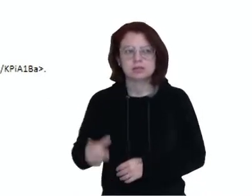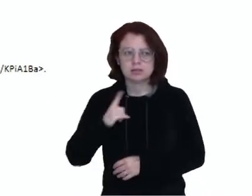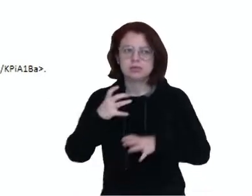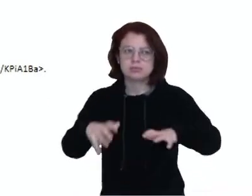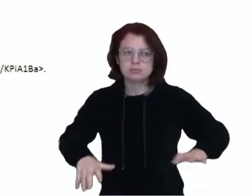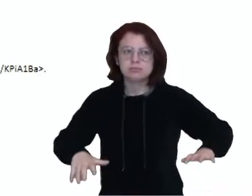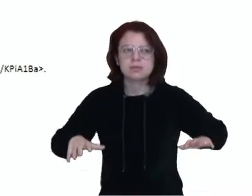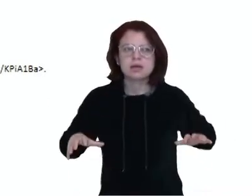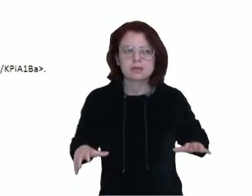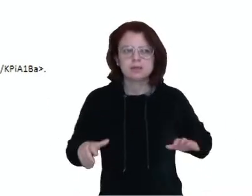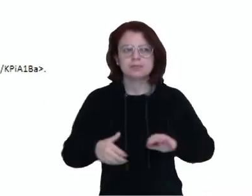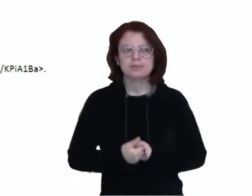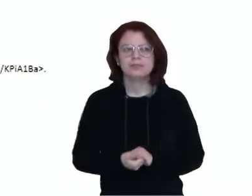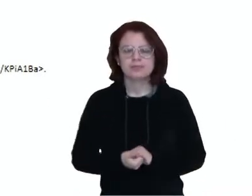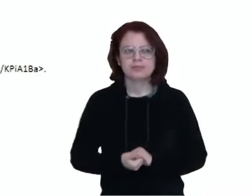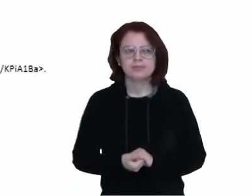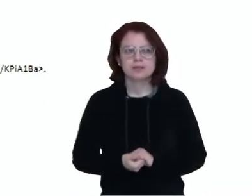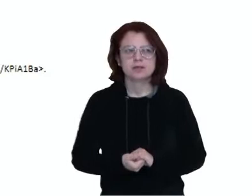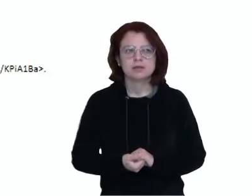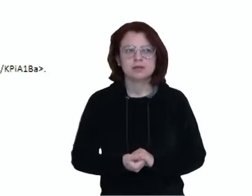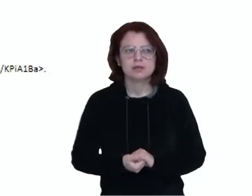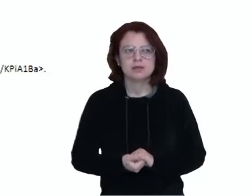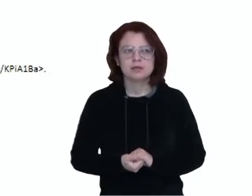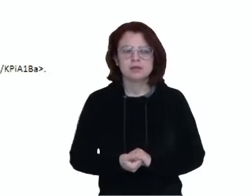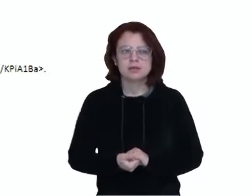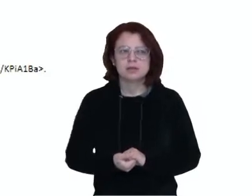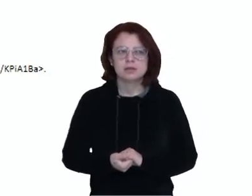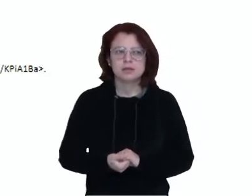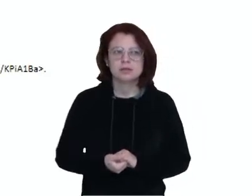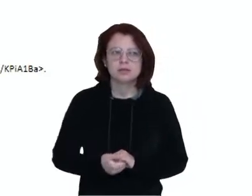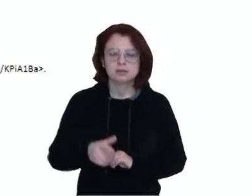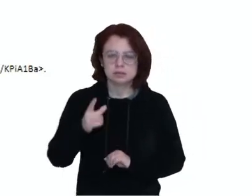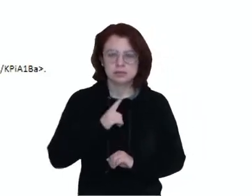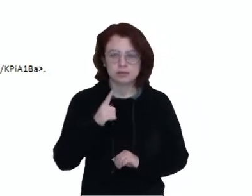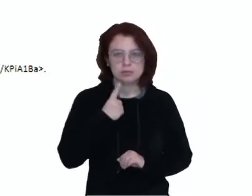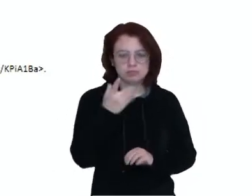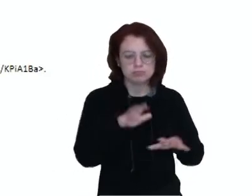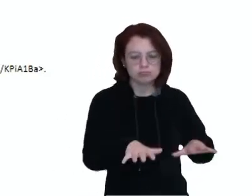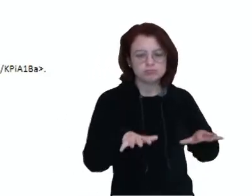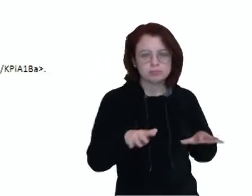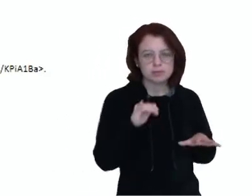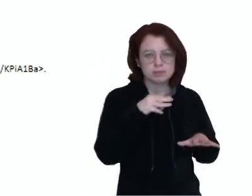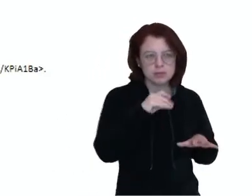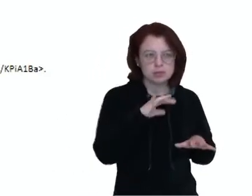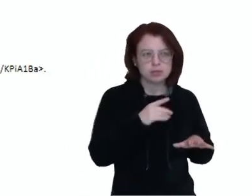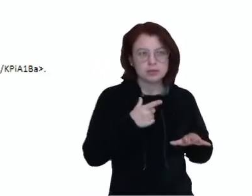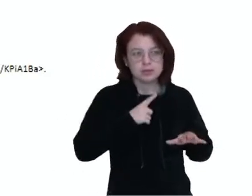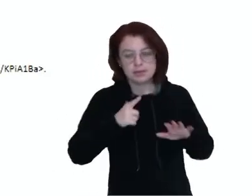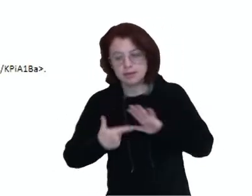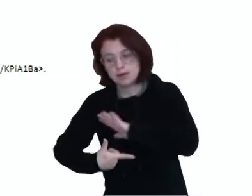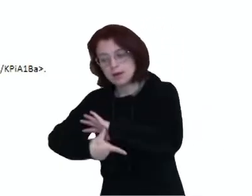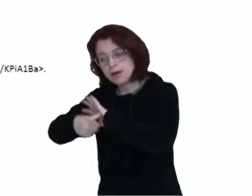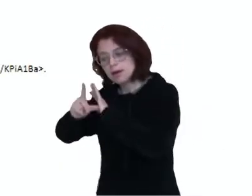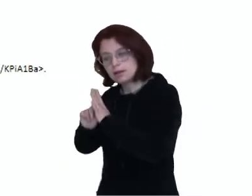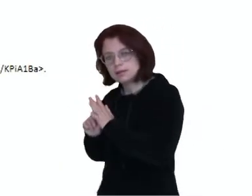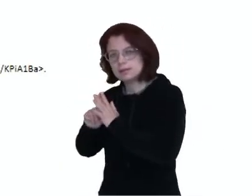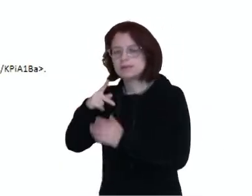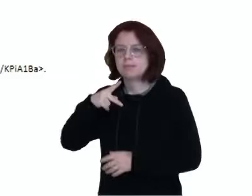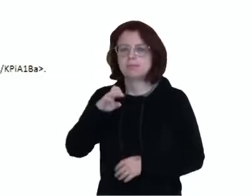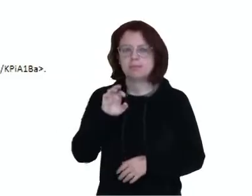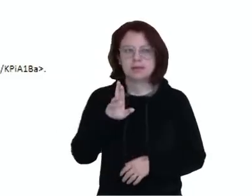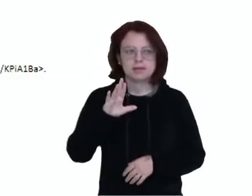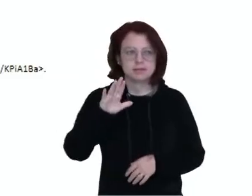Aquemênida ou primeiro Império Persa. Então vamos dizer assim, o Império Medo era um povo que veio antes dos persas, Eles meio que